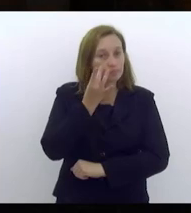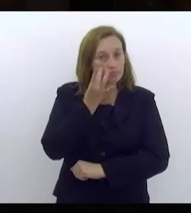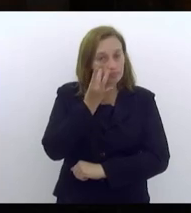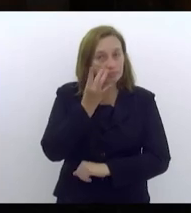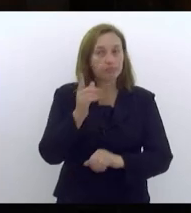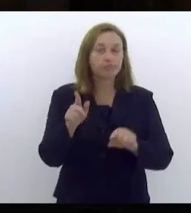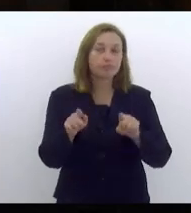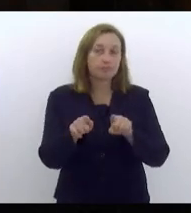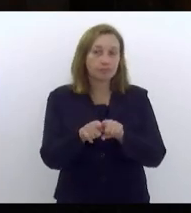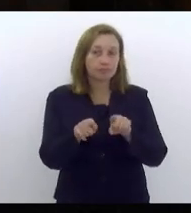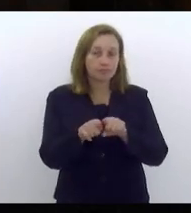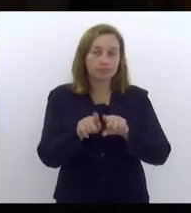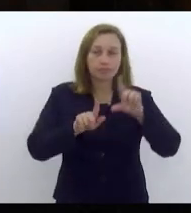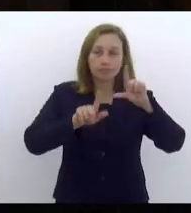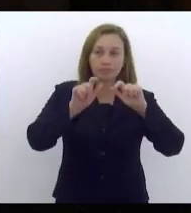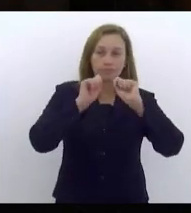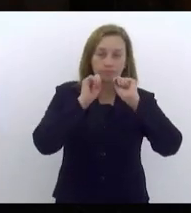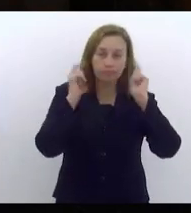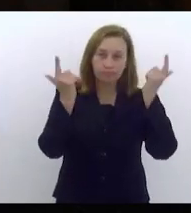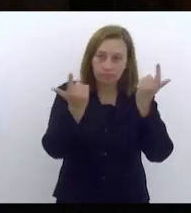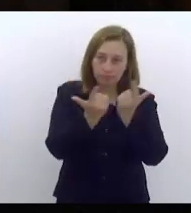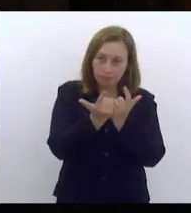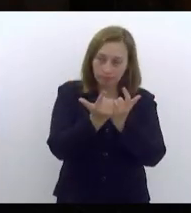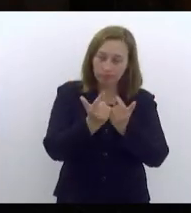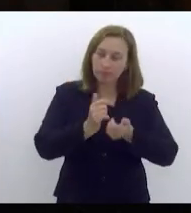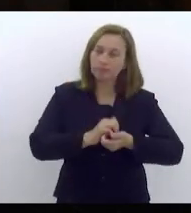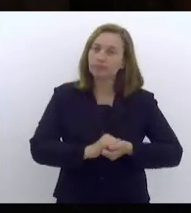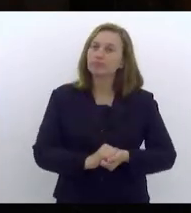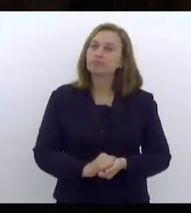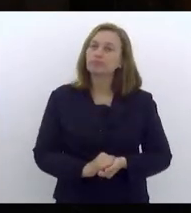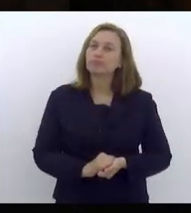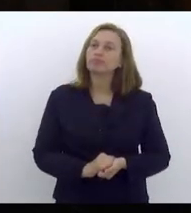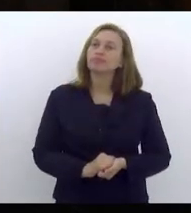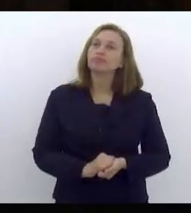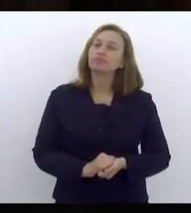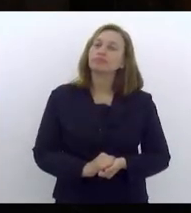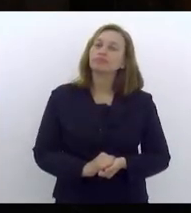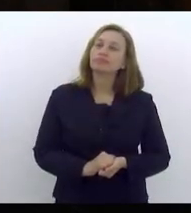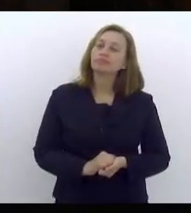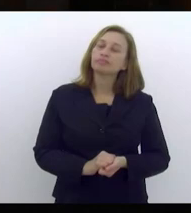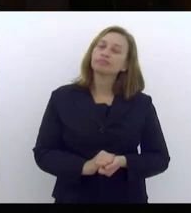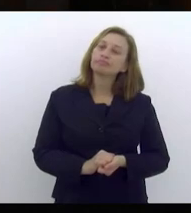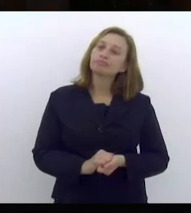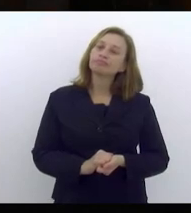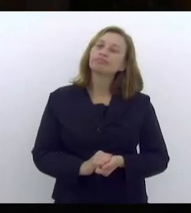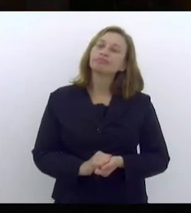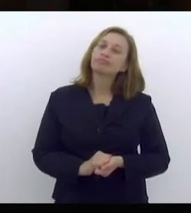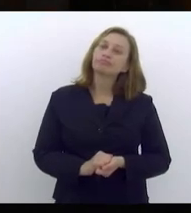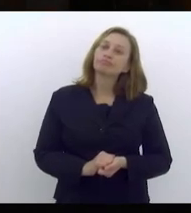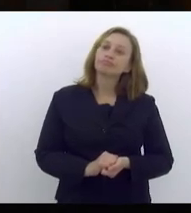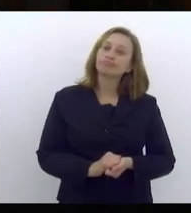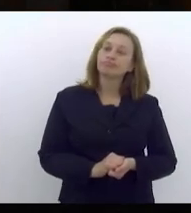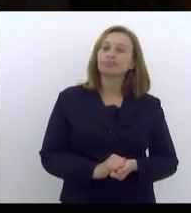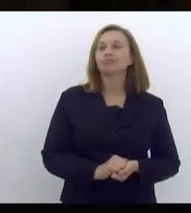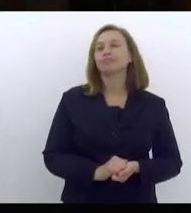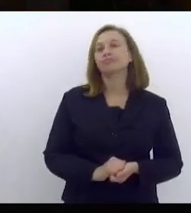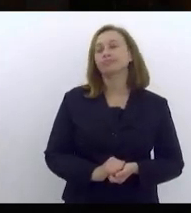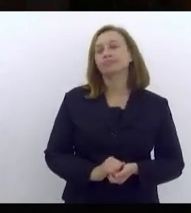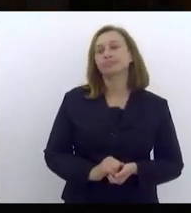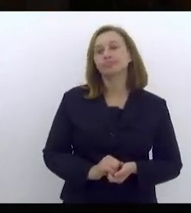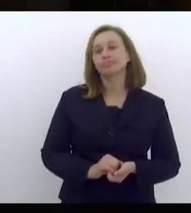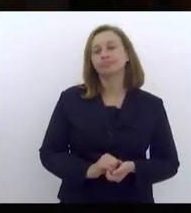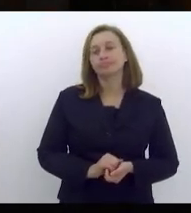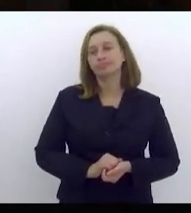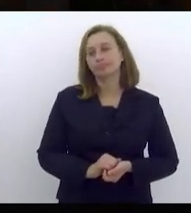presencialmente e senhoras e senhores deputados que que nos acompanham também